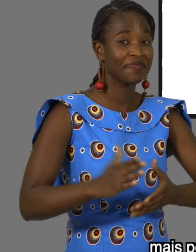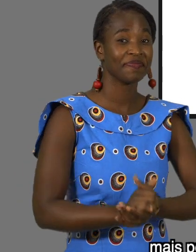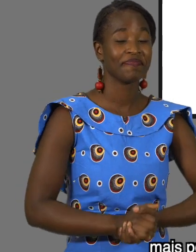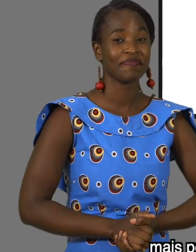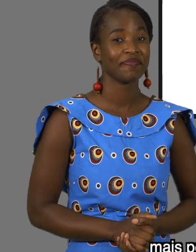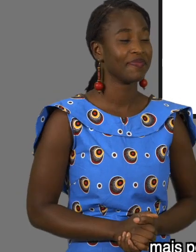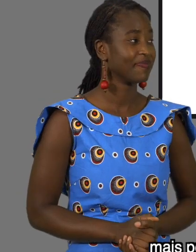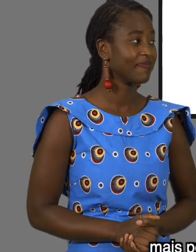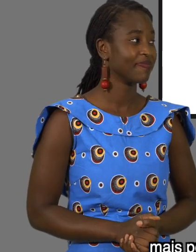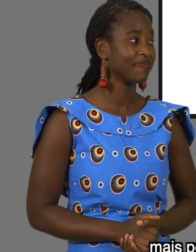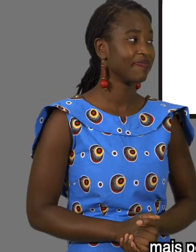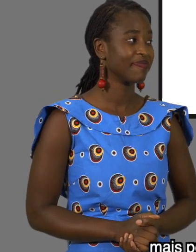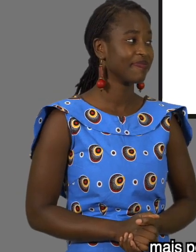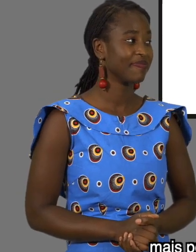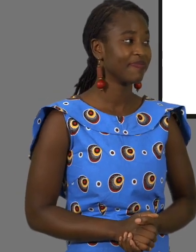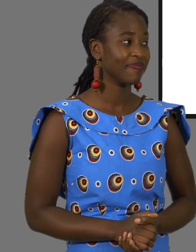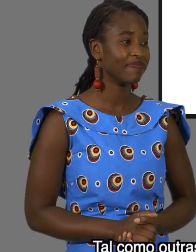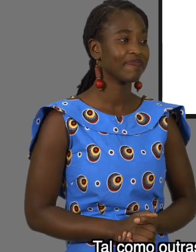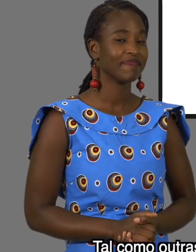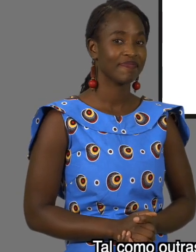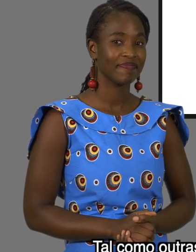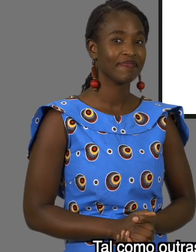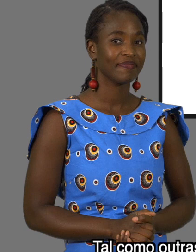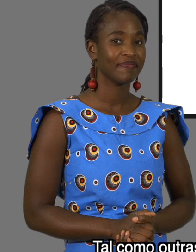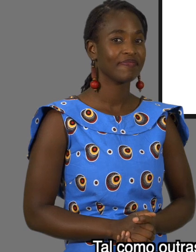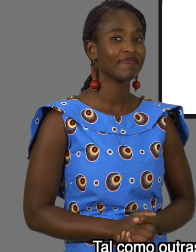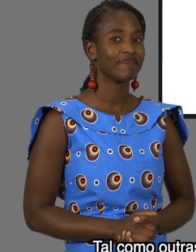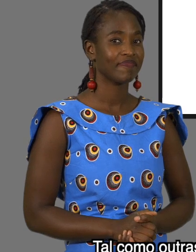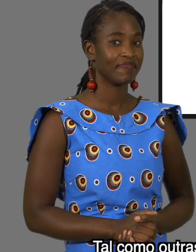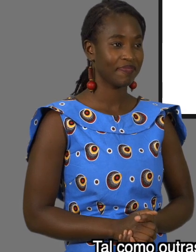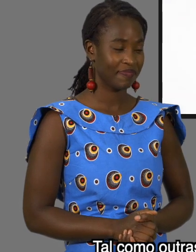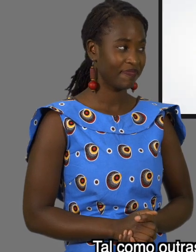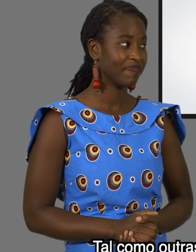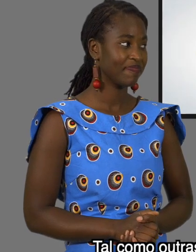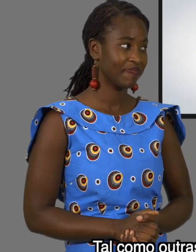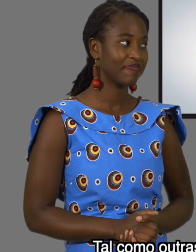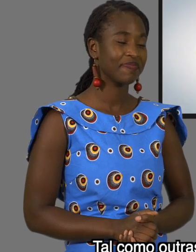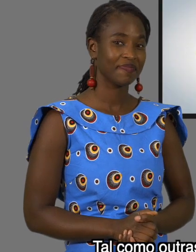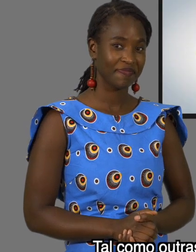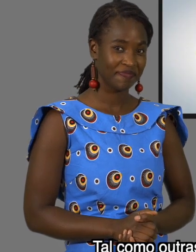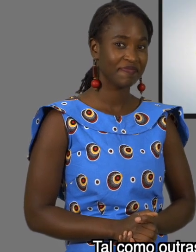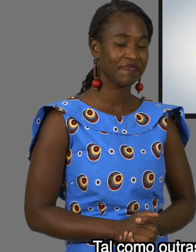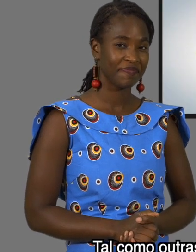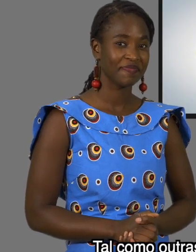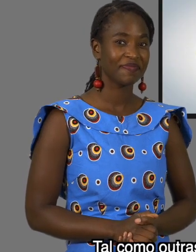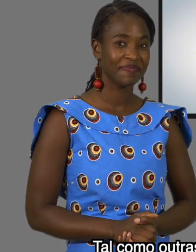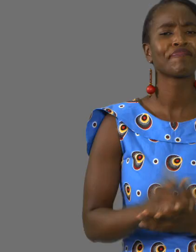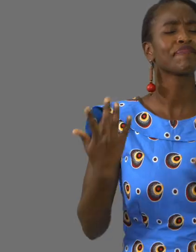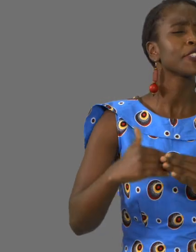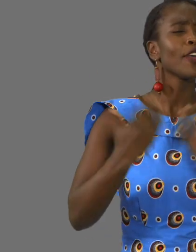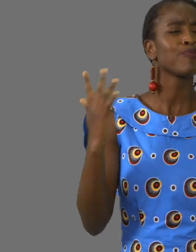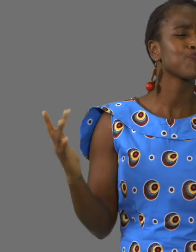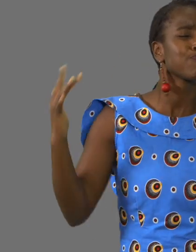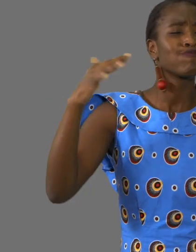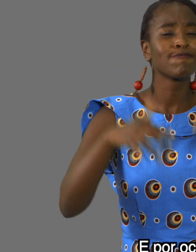em Moçambique pratiquem desporto. Tal como outras atividades a prática do desporto é um dos direitos da pessoa